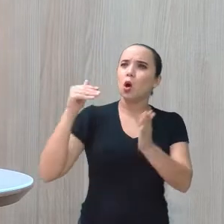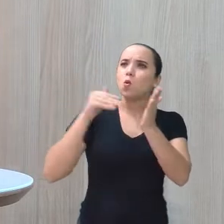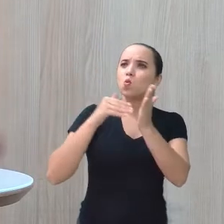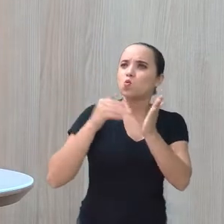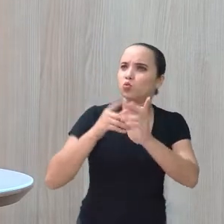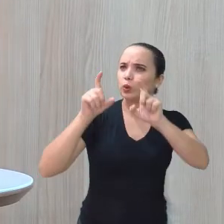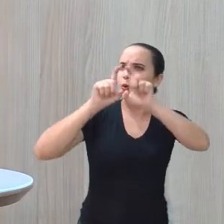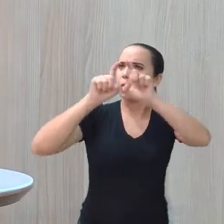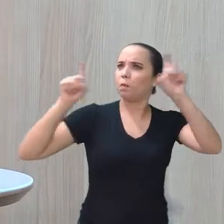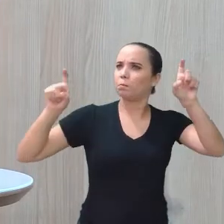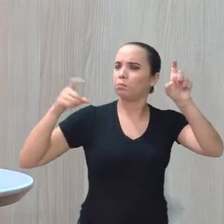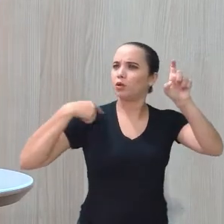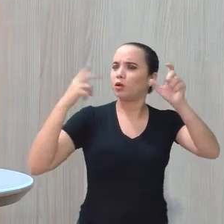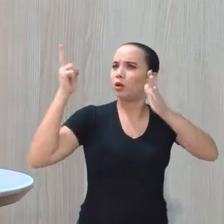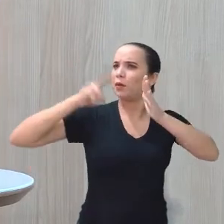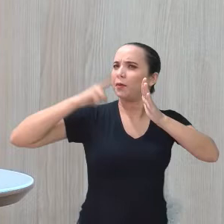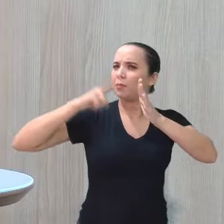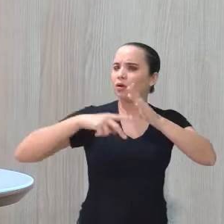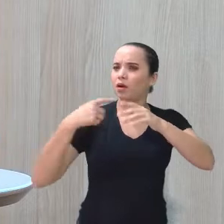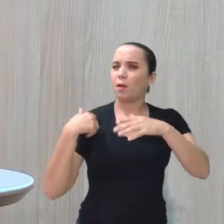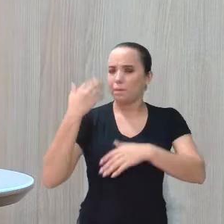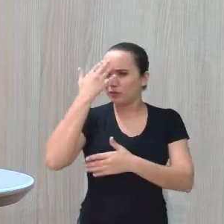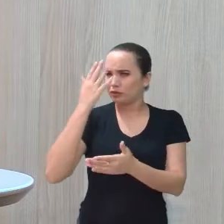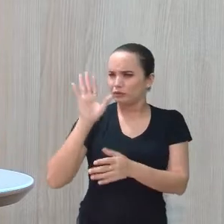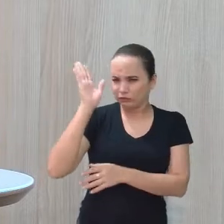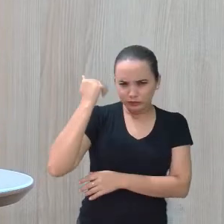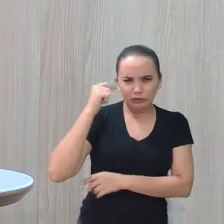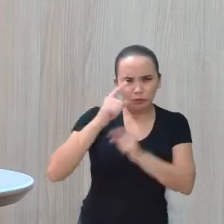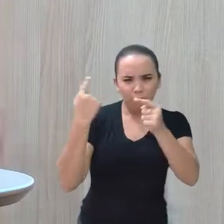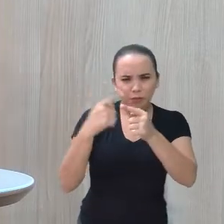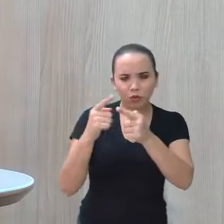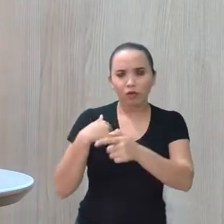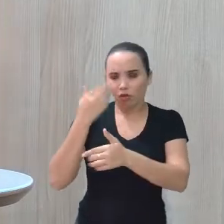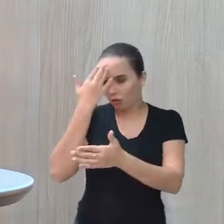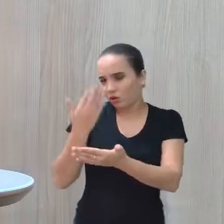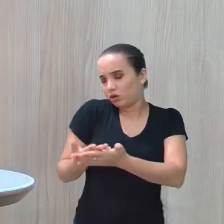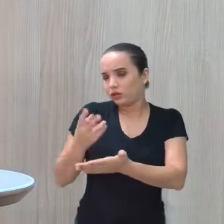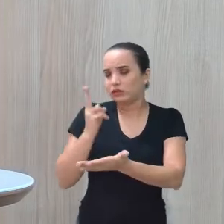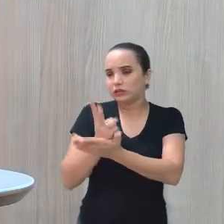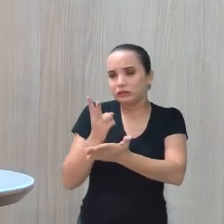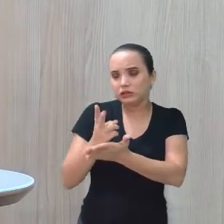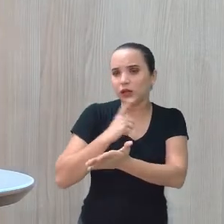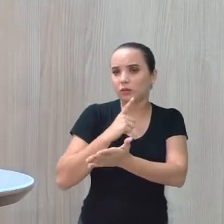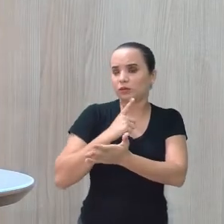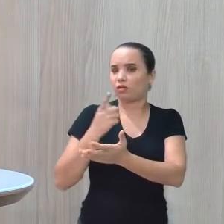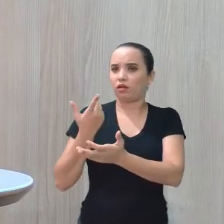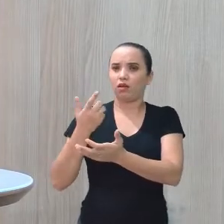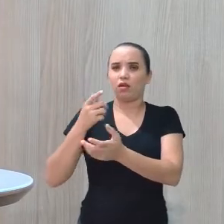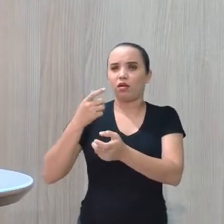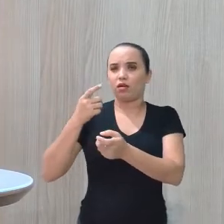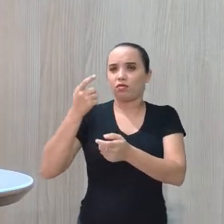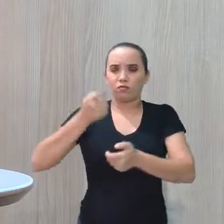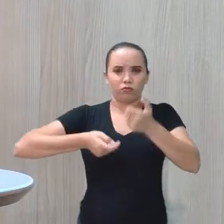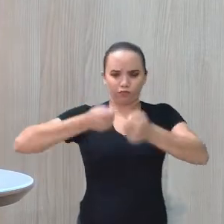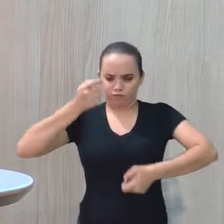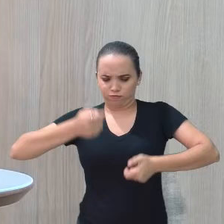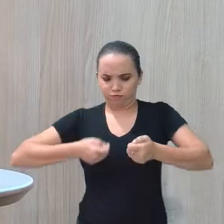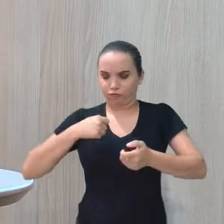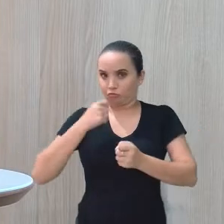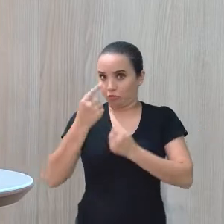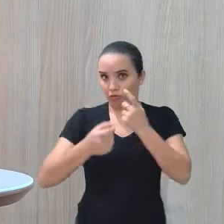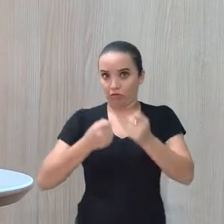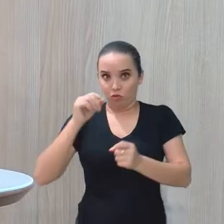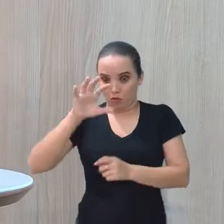está em um período de um acesso à informação muito intenso. Então, o tempo inteiro que eu pego aqui no celular, eu vejo várias